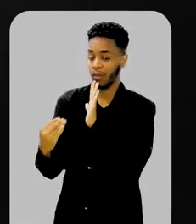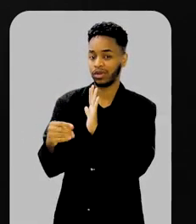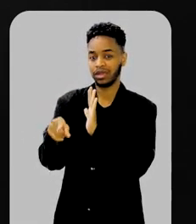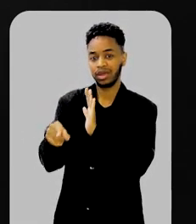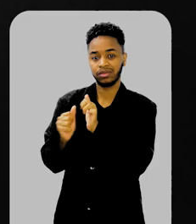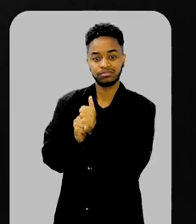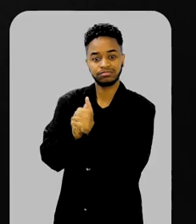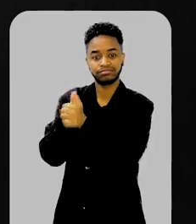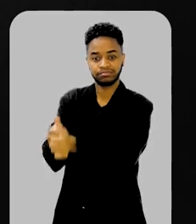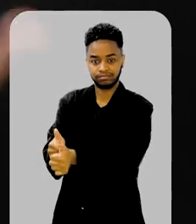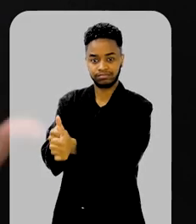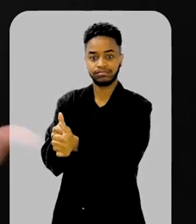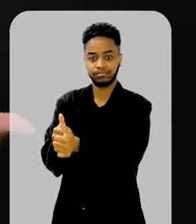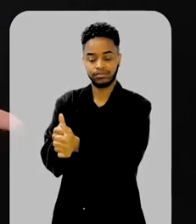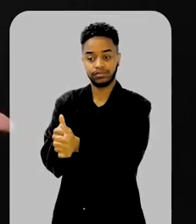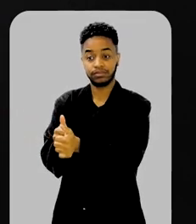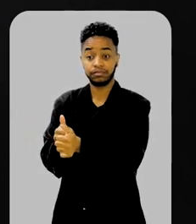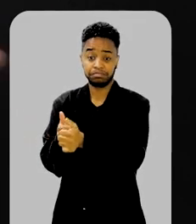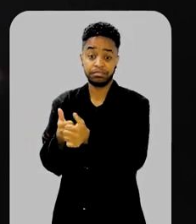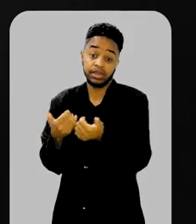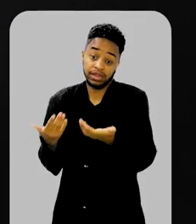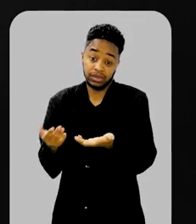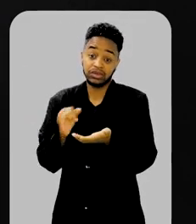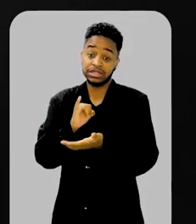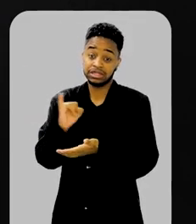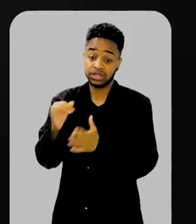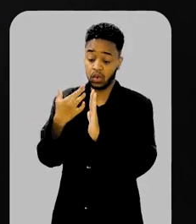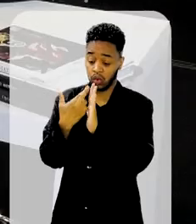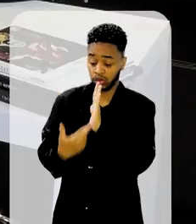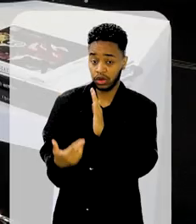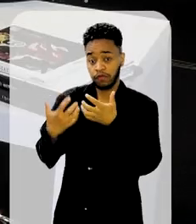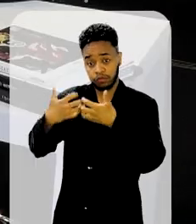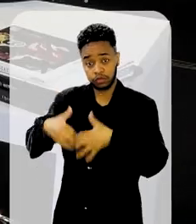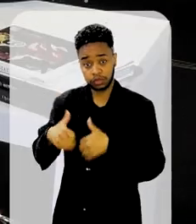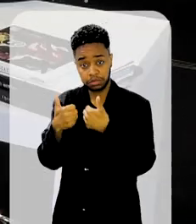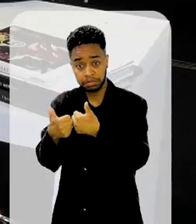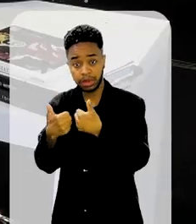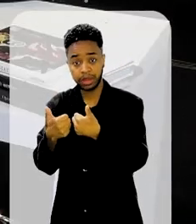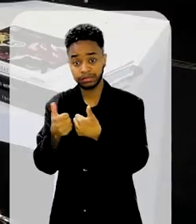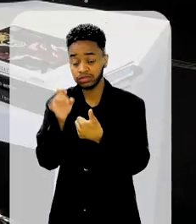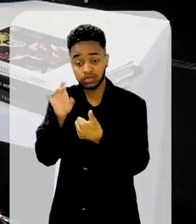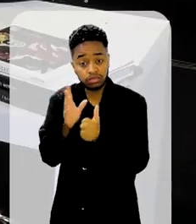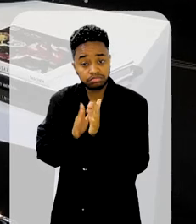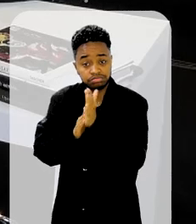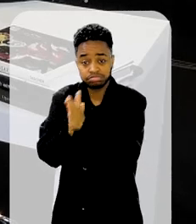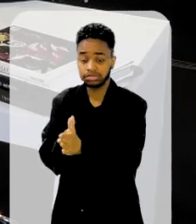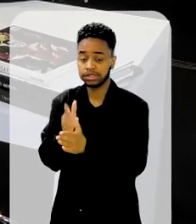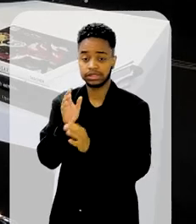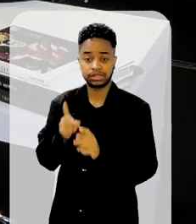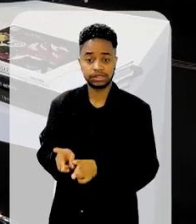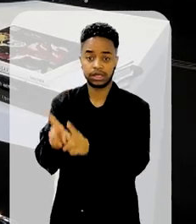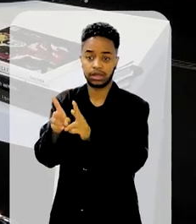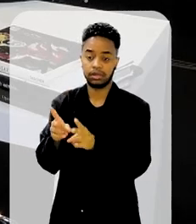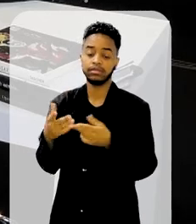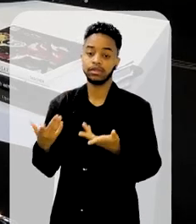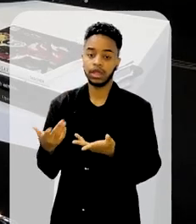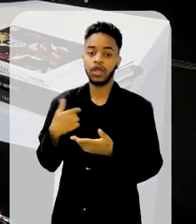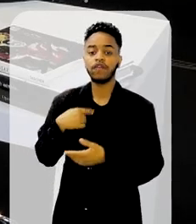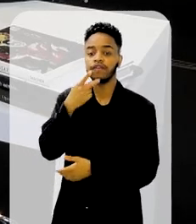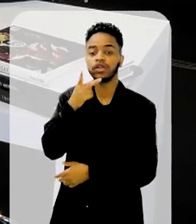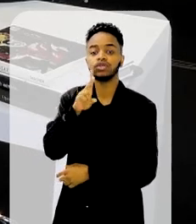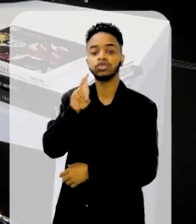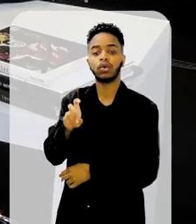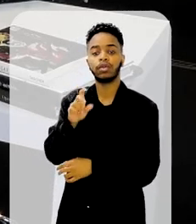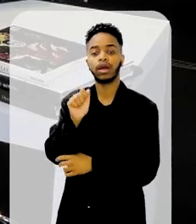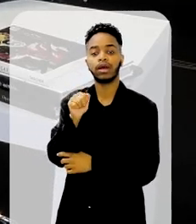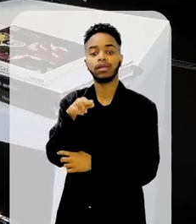cima daquela boneca que foi eficiente na verdade é a eficiência de uma boneca de um roteiro de desfile E por que que eu falei do André porque eu tô com